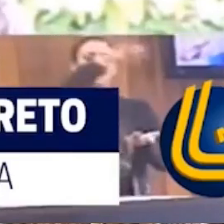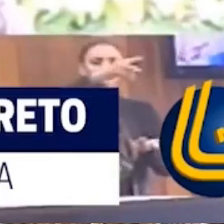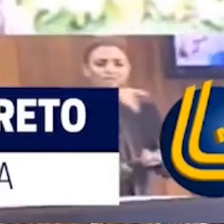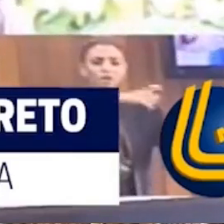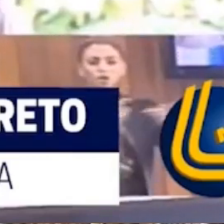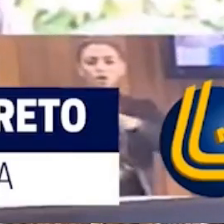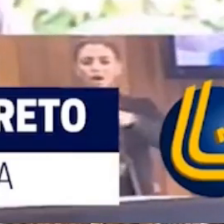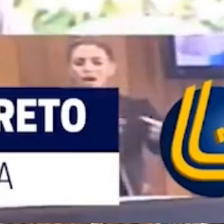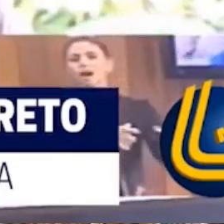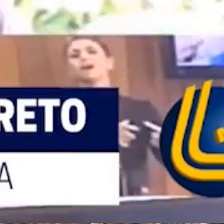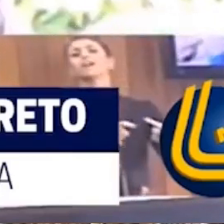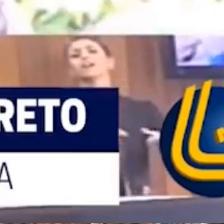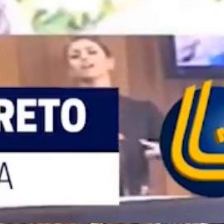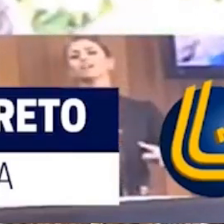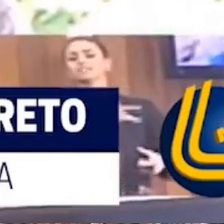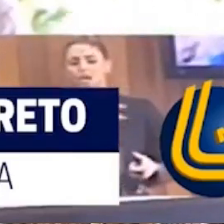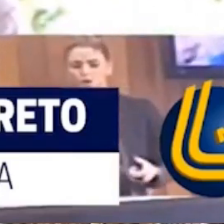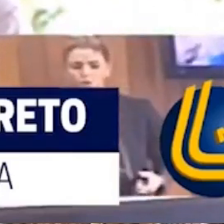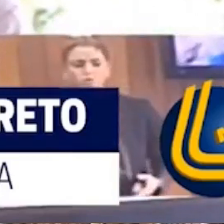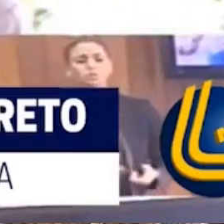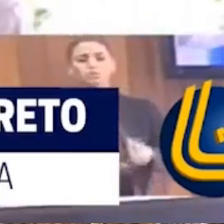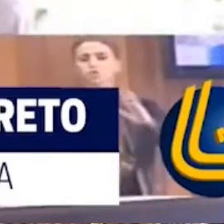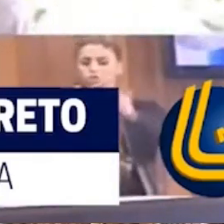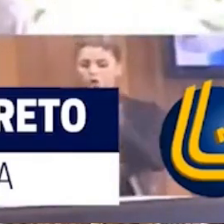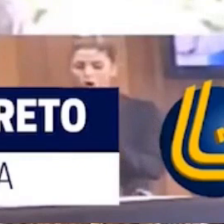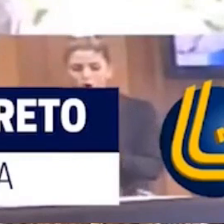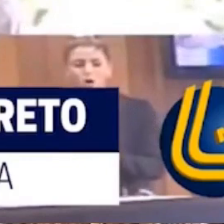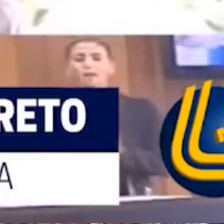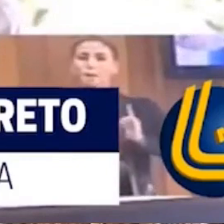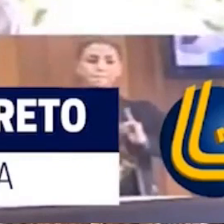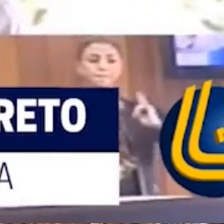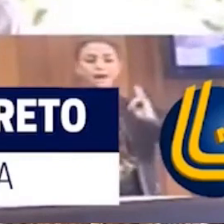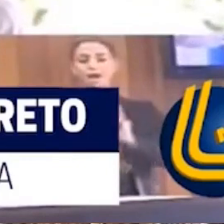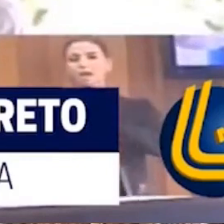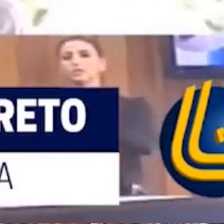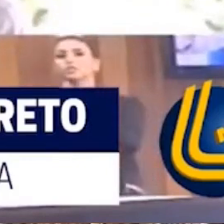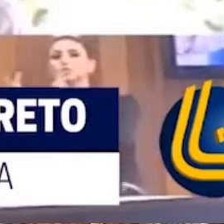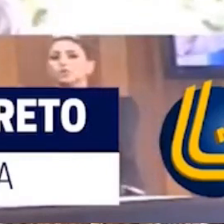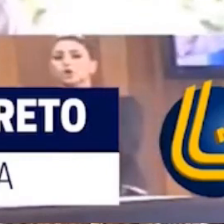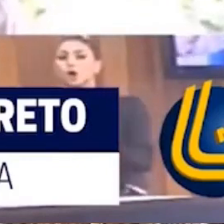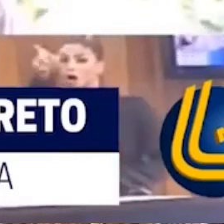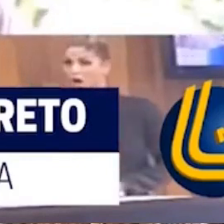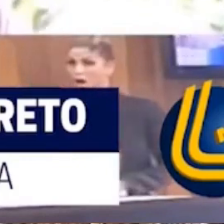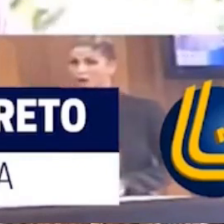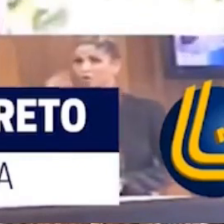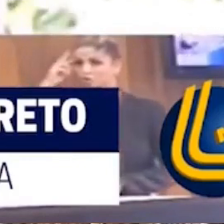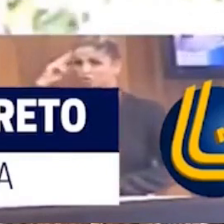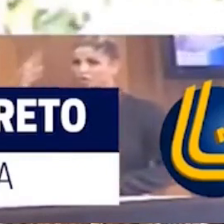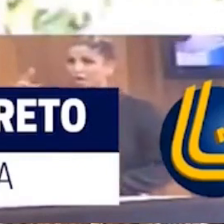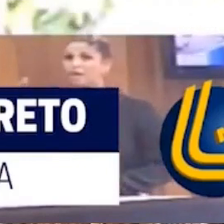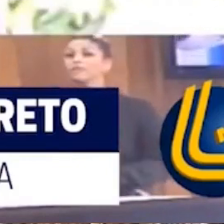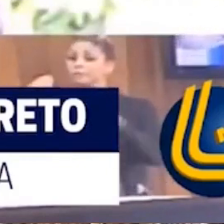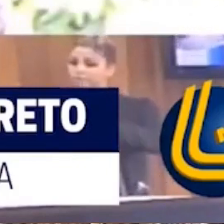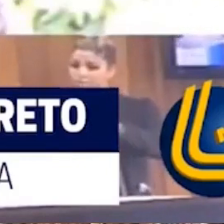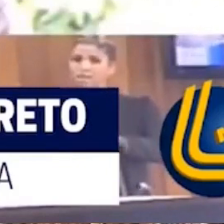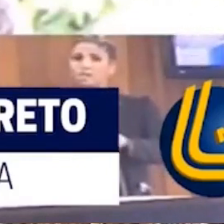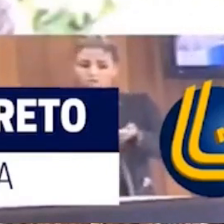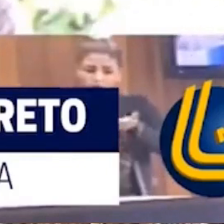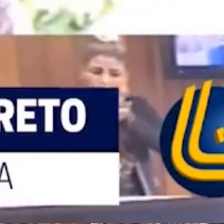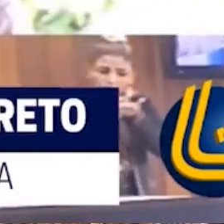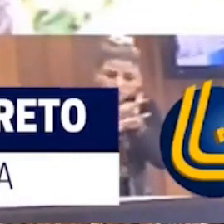cada escola, cada prédio público, o titular será responsável pelo acompanhamento